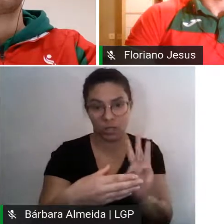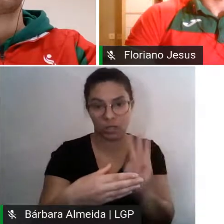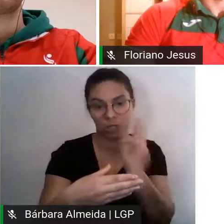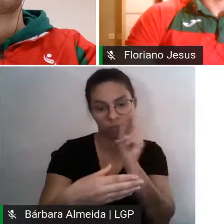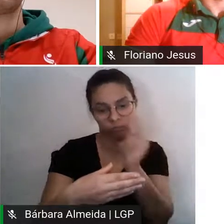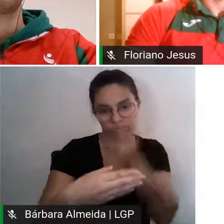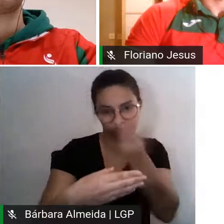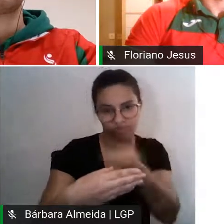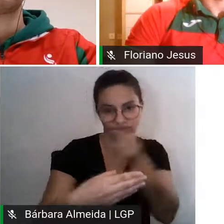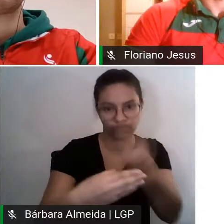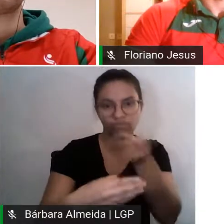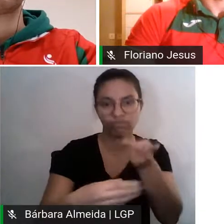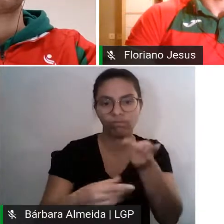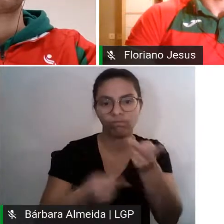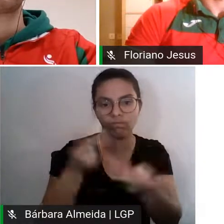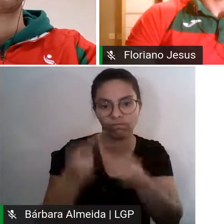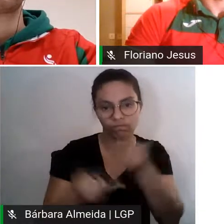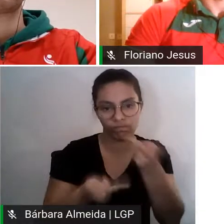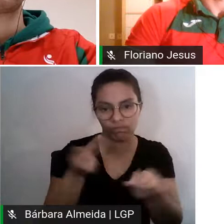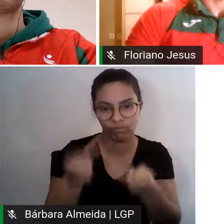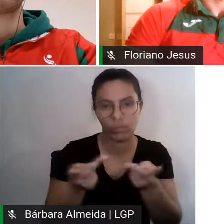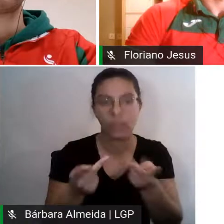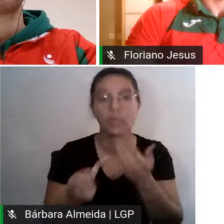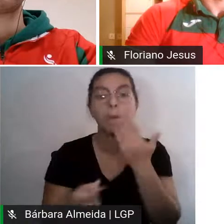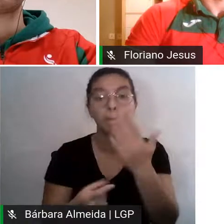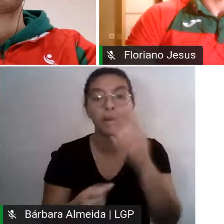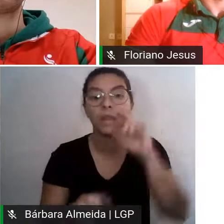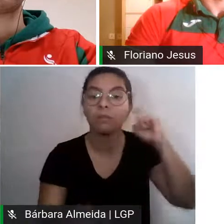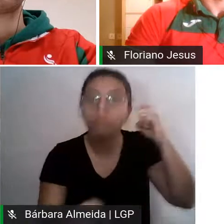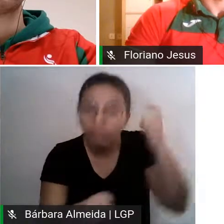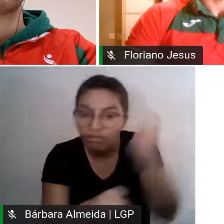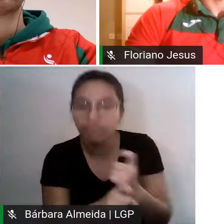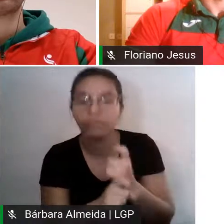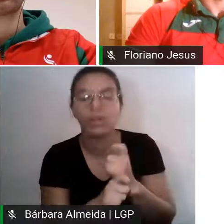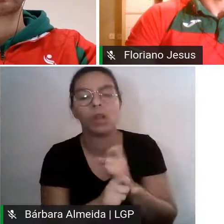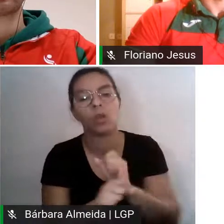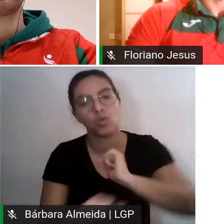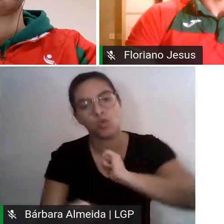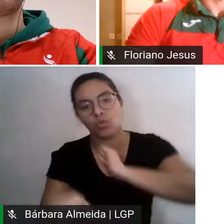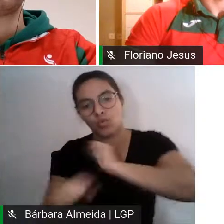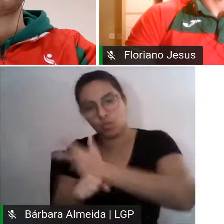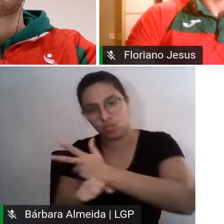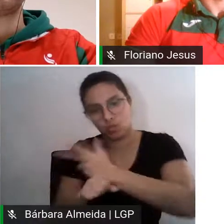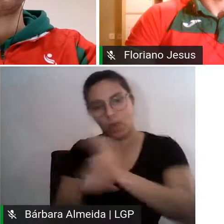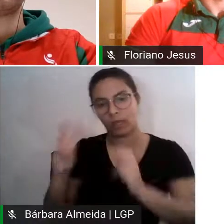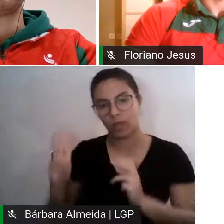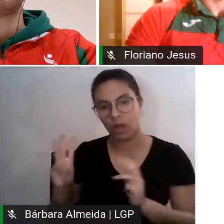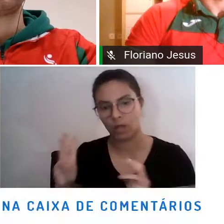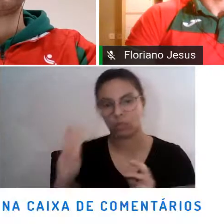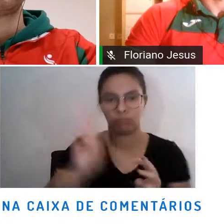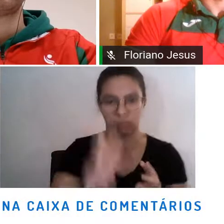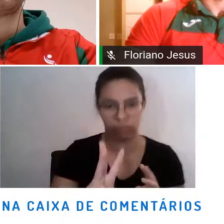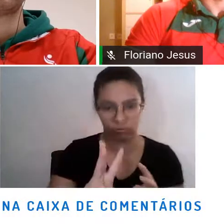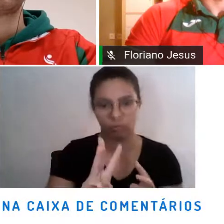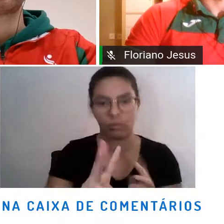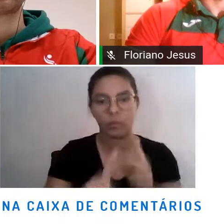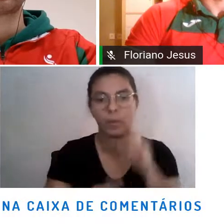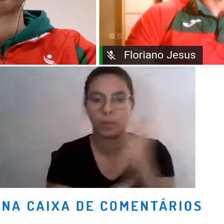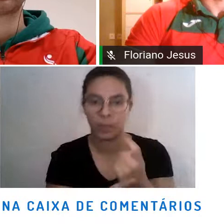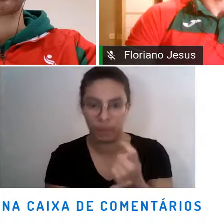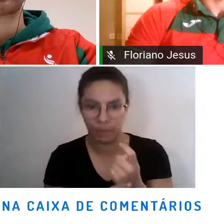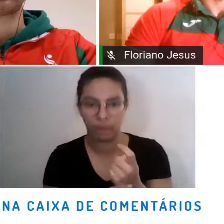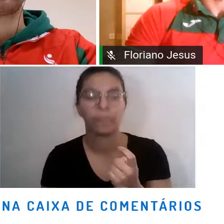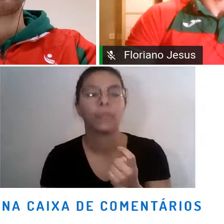houver um pedido de uma reclassificação, isso tudo, poderá vir a ser observado pelos outros 3. E nós, no basquete em cadeira